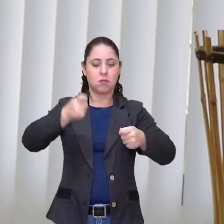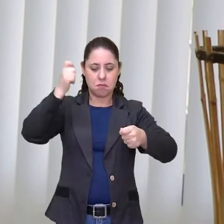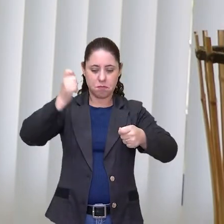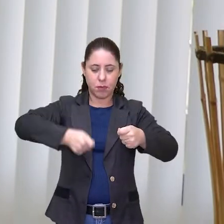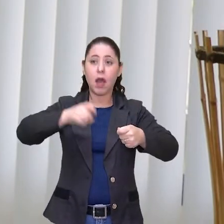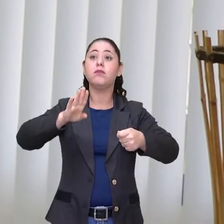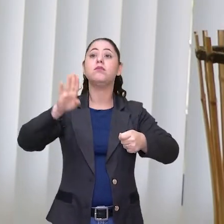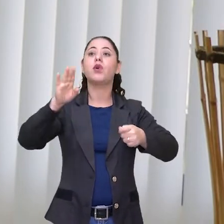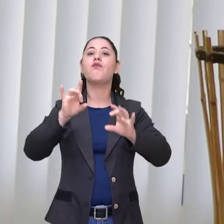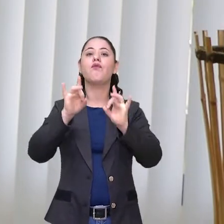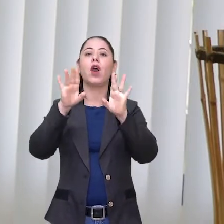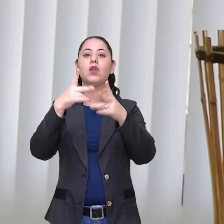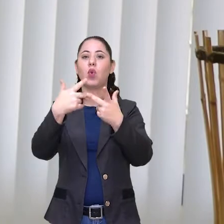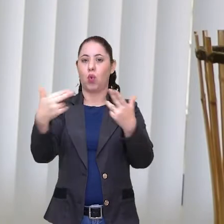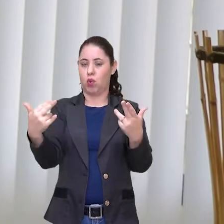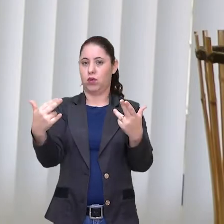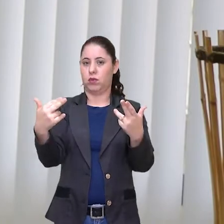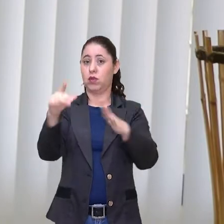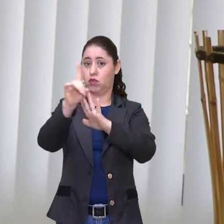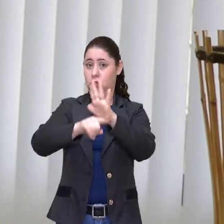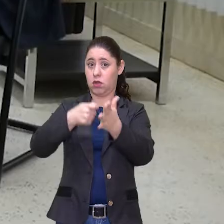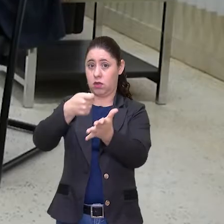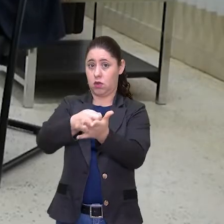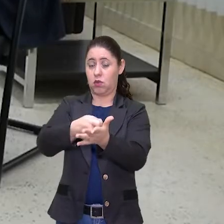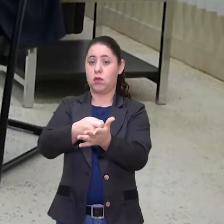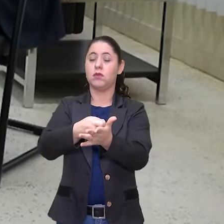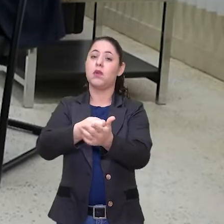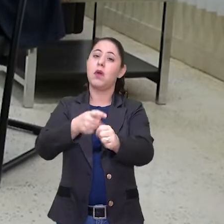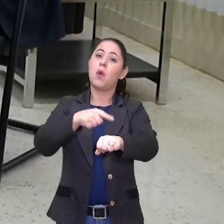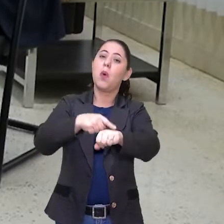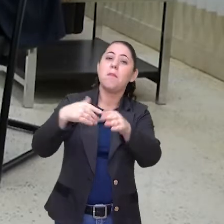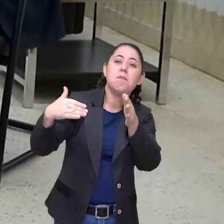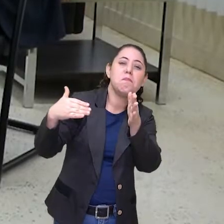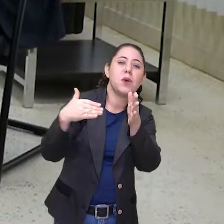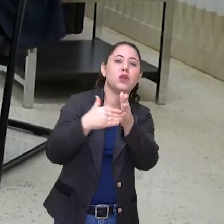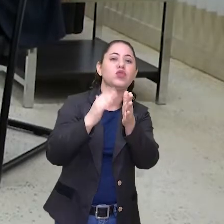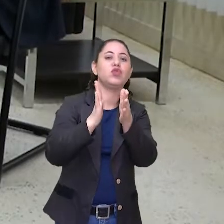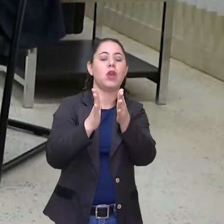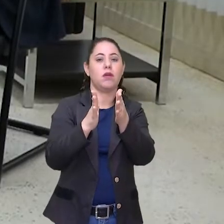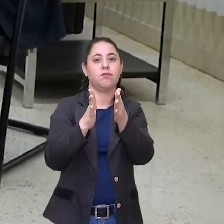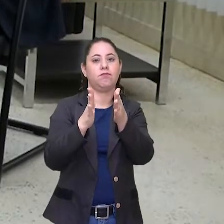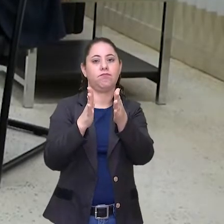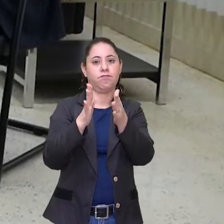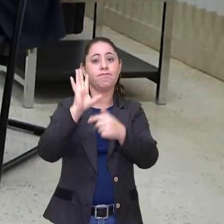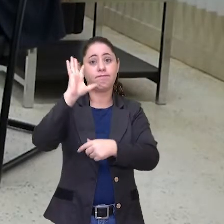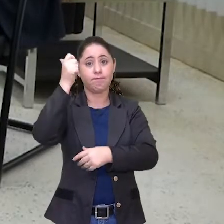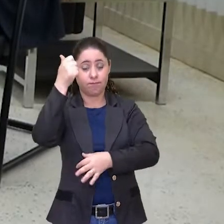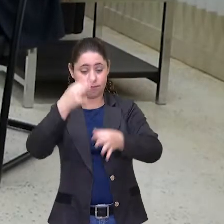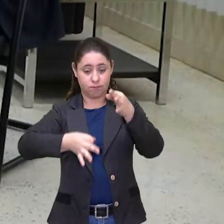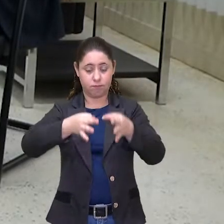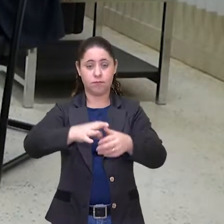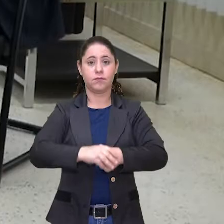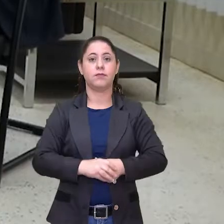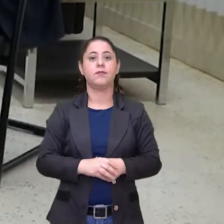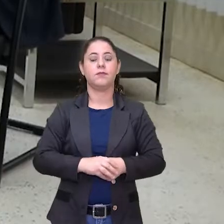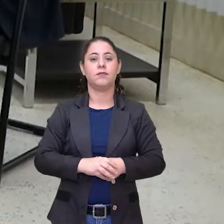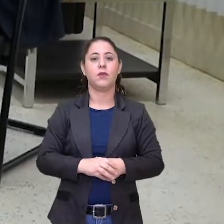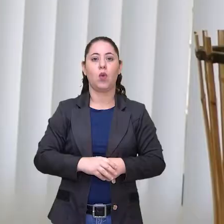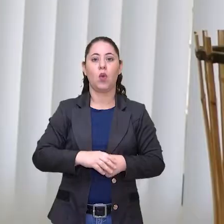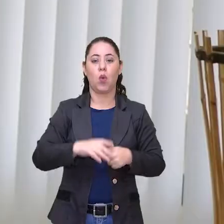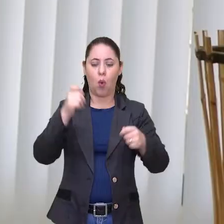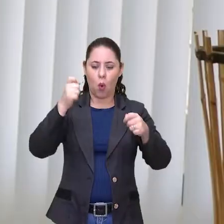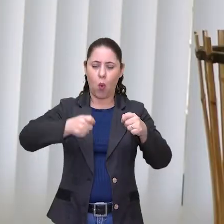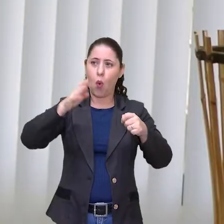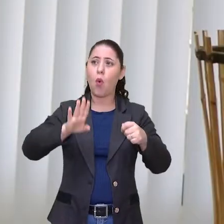servem como a efetivação desses direitos em um último momento, já na fase de execução. Então,